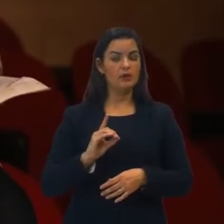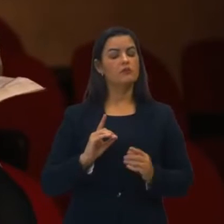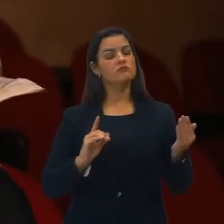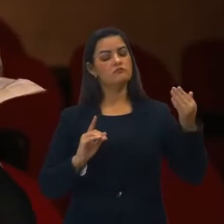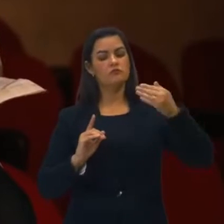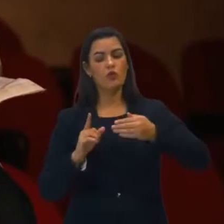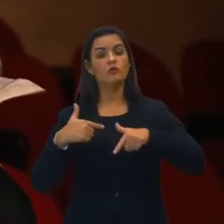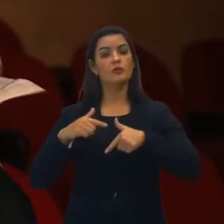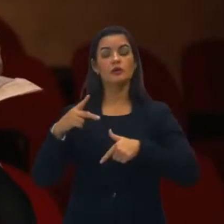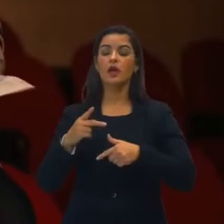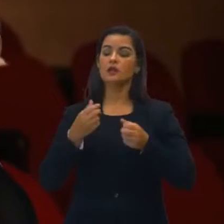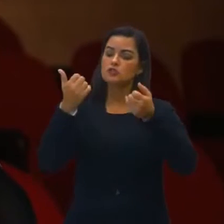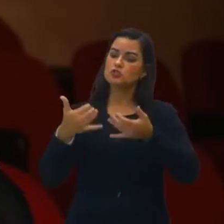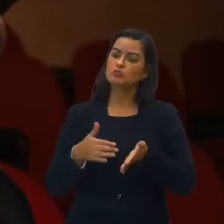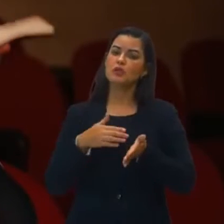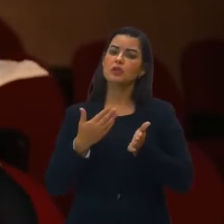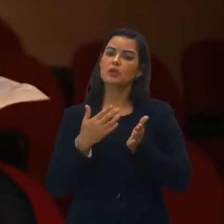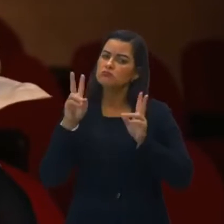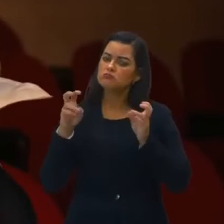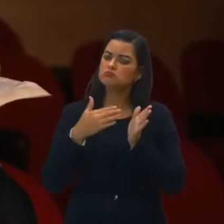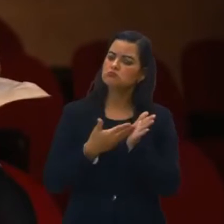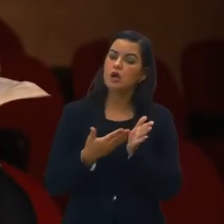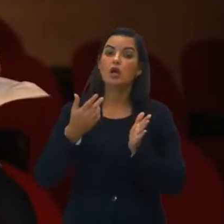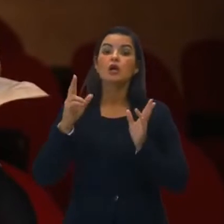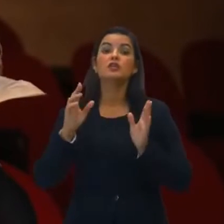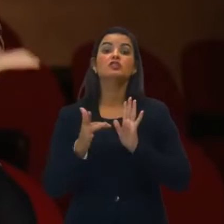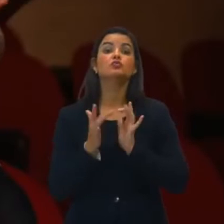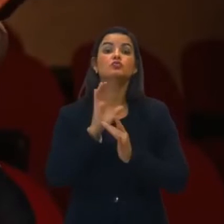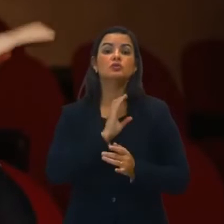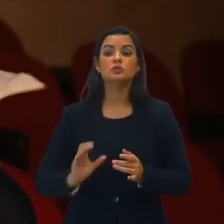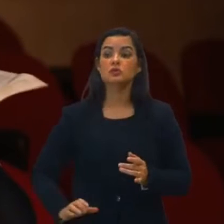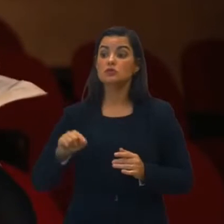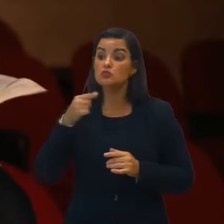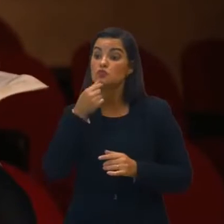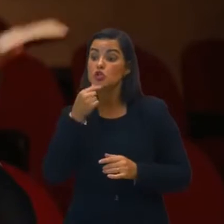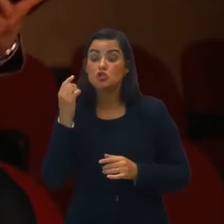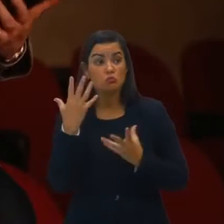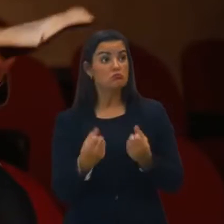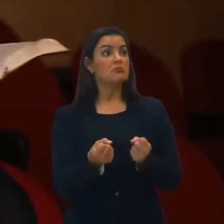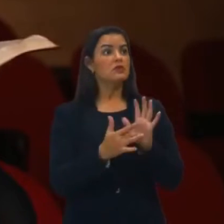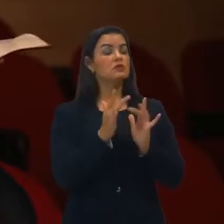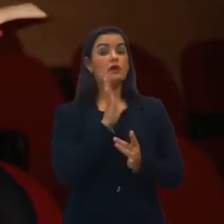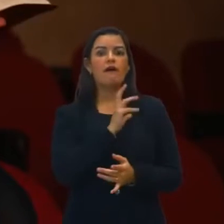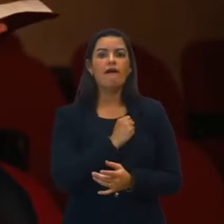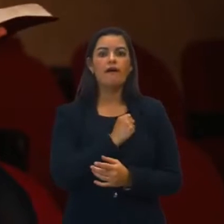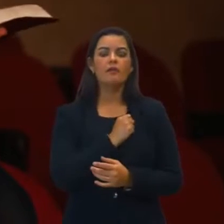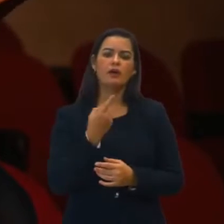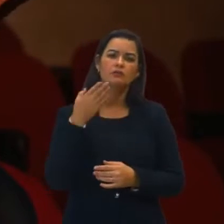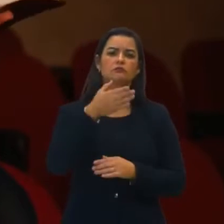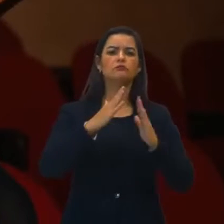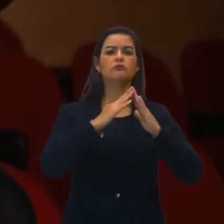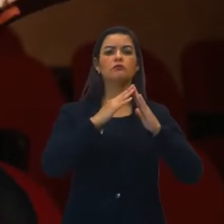e o leva a Cristo. E esse menino passa a amar a Jesus. E um dia ele está numa igreja e o pregador está dizendo: o